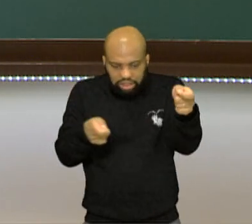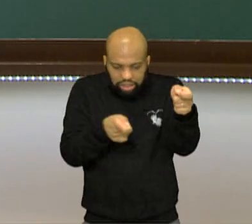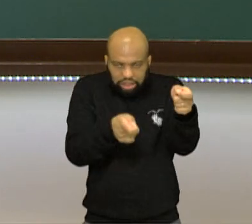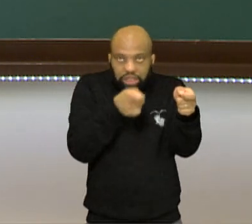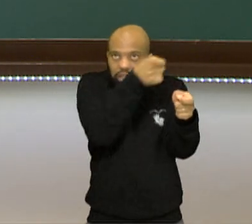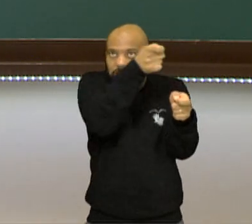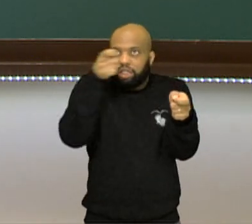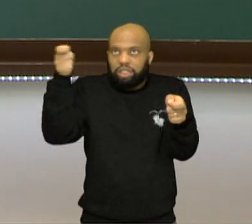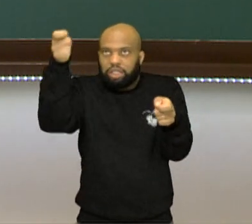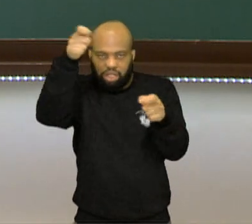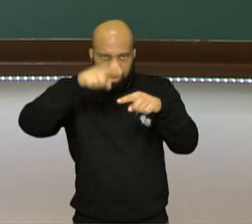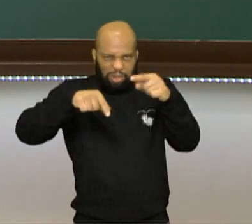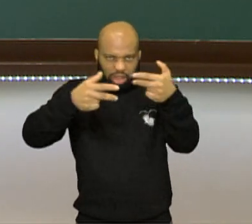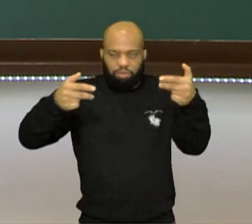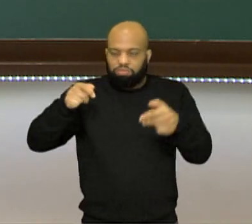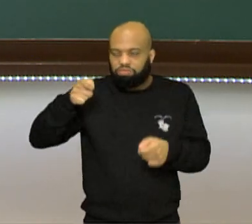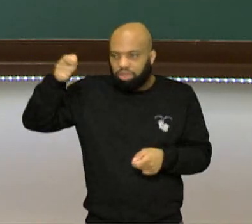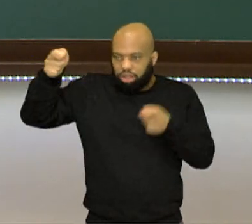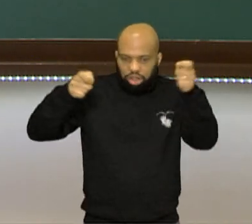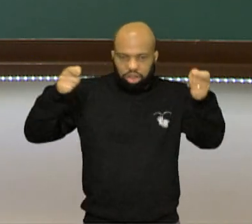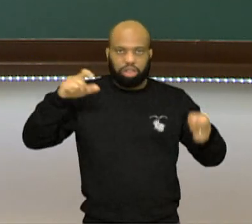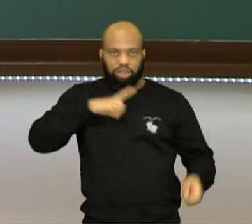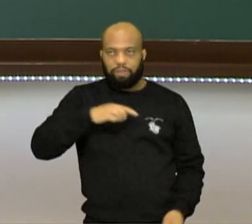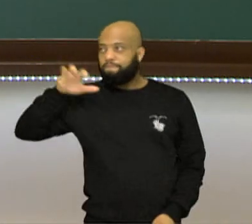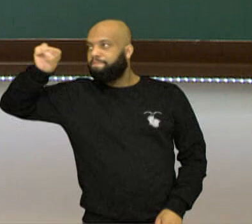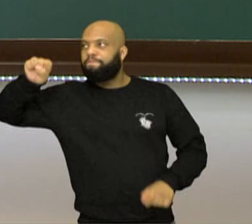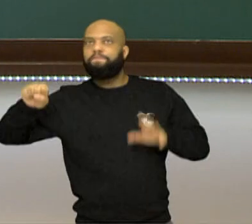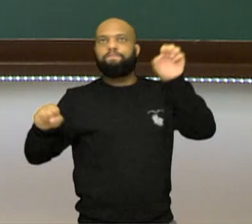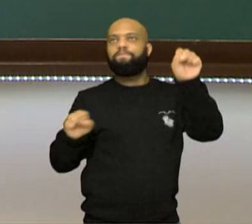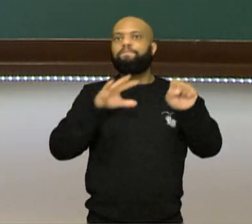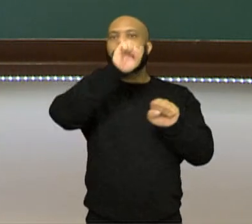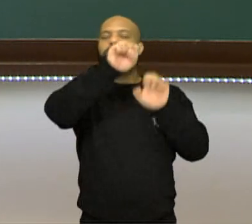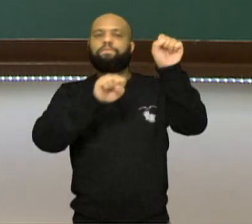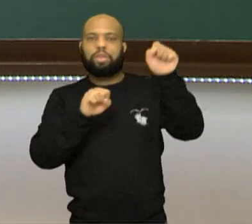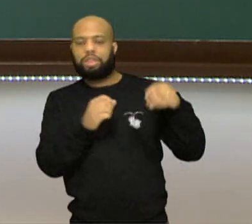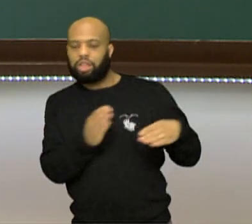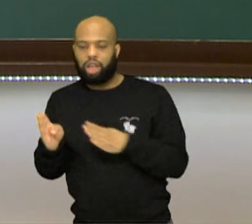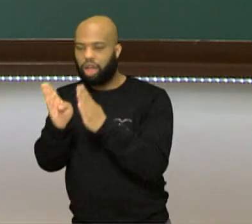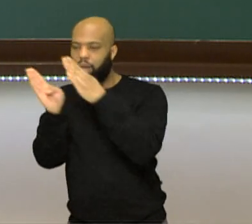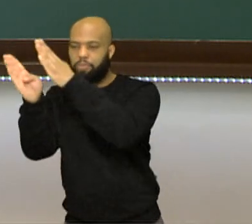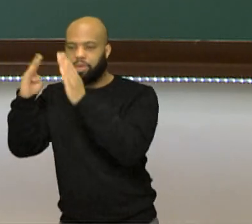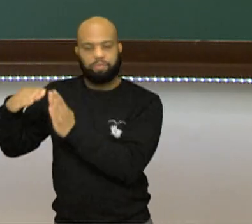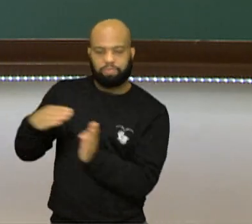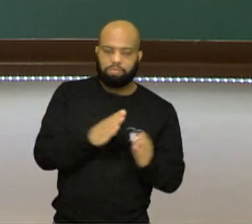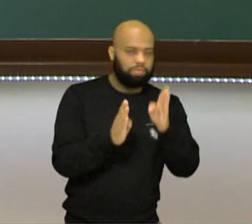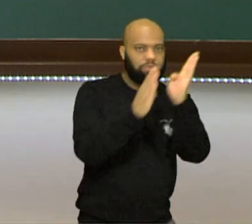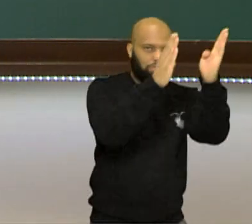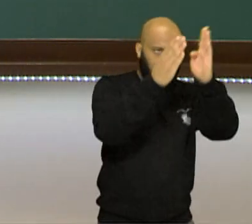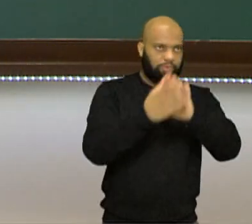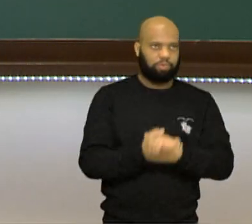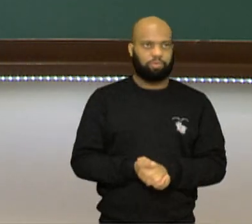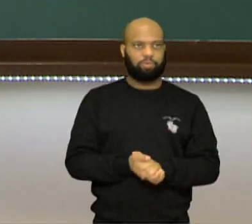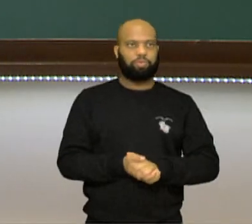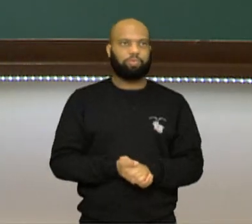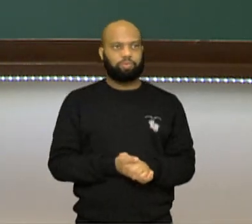resina, tá? E aonde você tem diferentes vias de diferentes dificuldades.